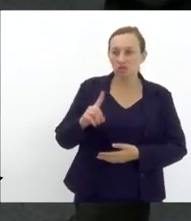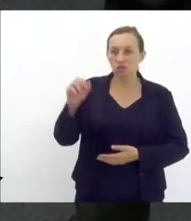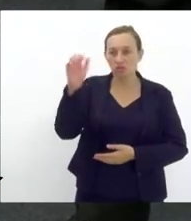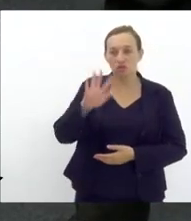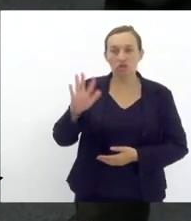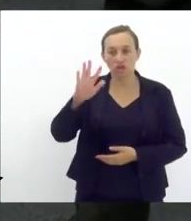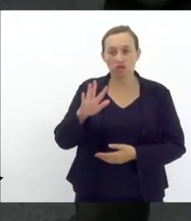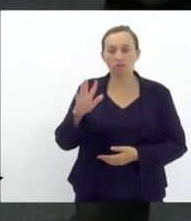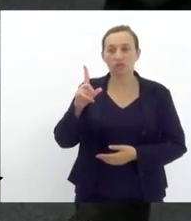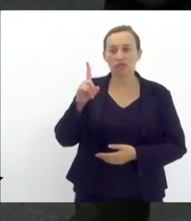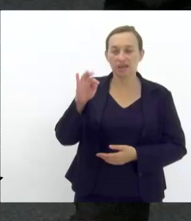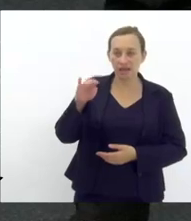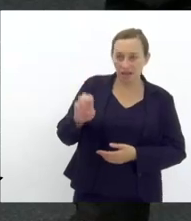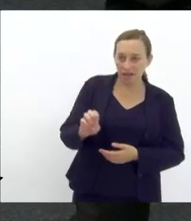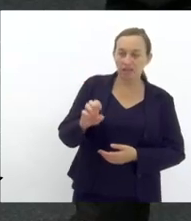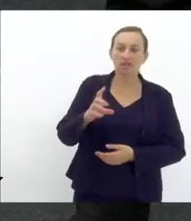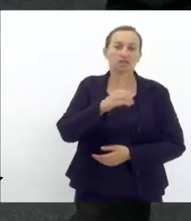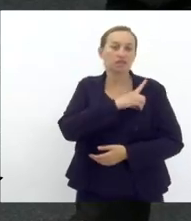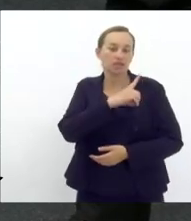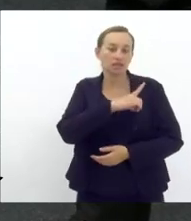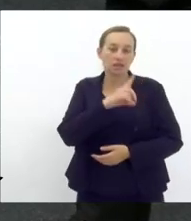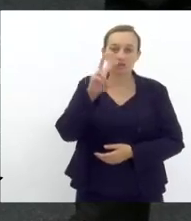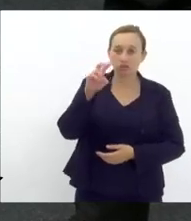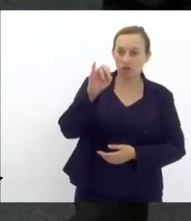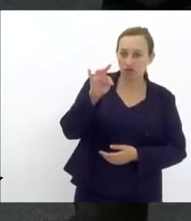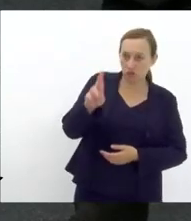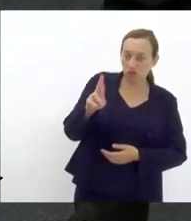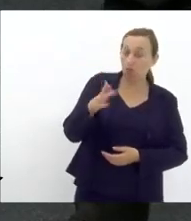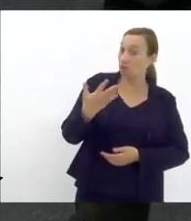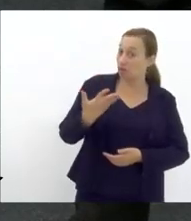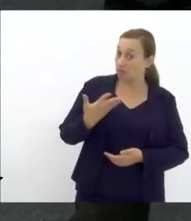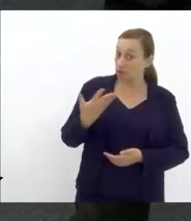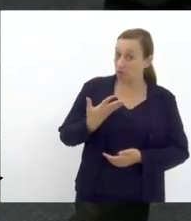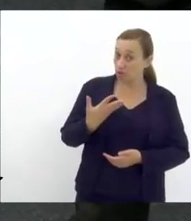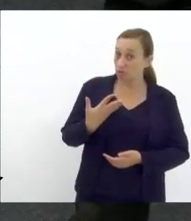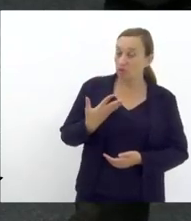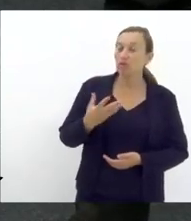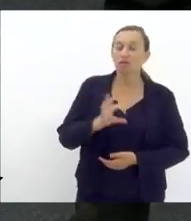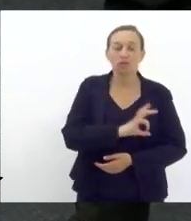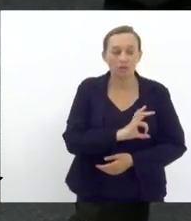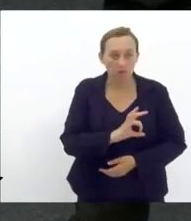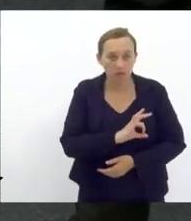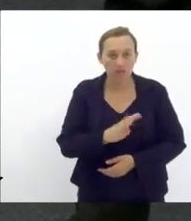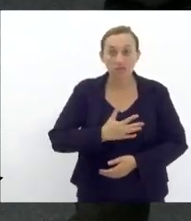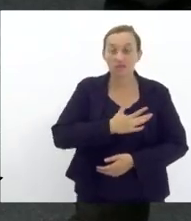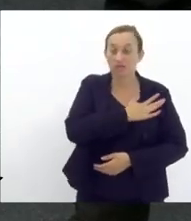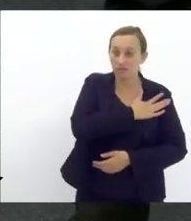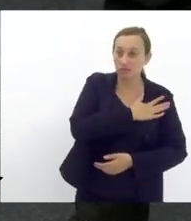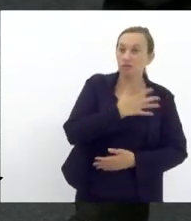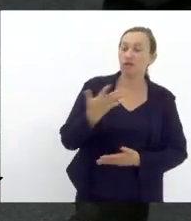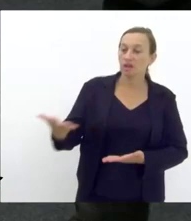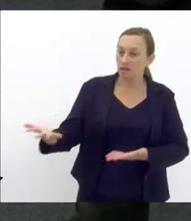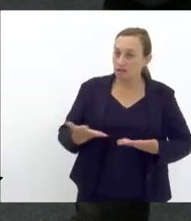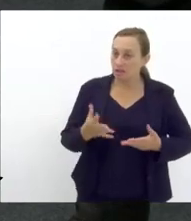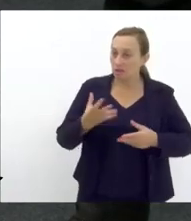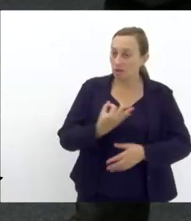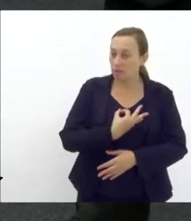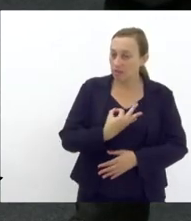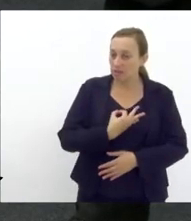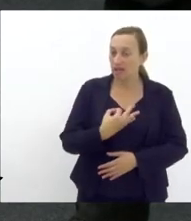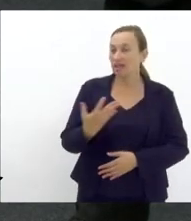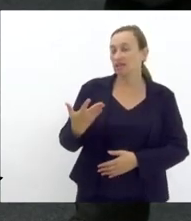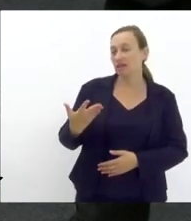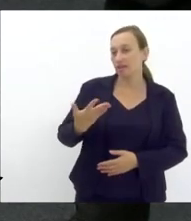degase o delegado Victor pobel um amigo da Polícia Civil recebeu Inclusive a medalha da amizade